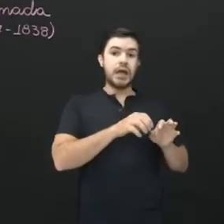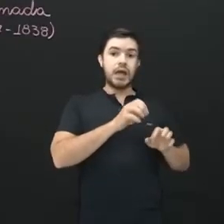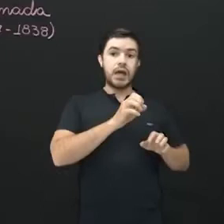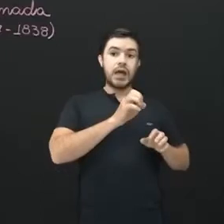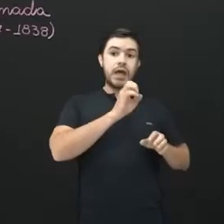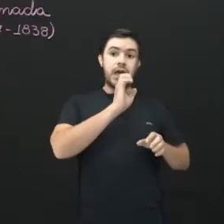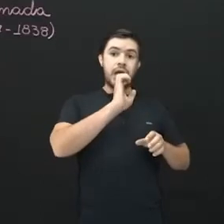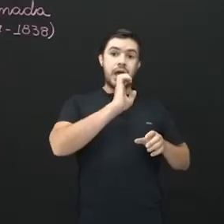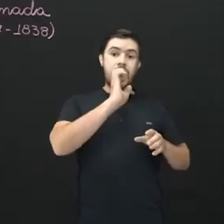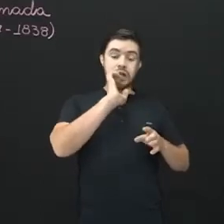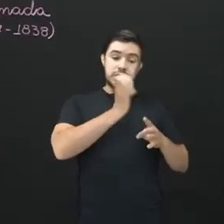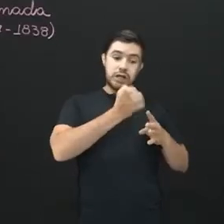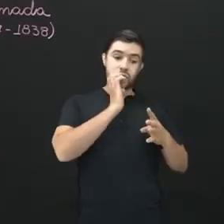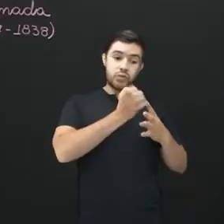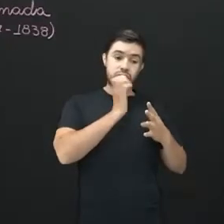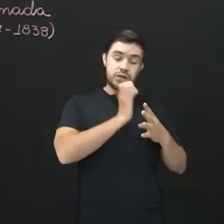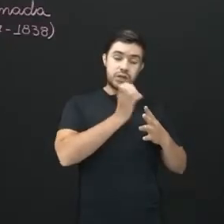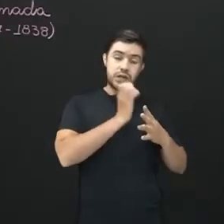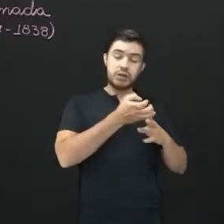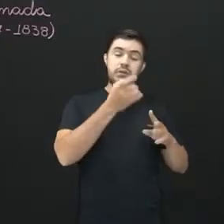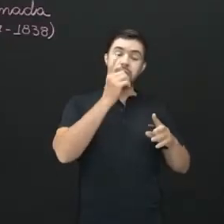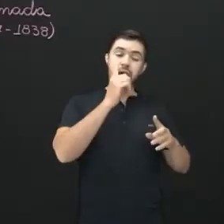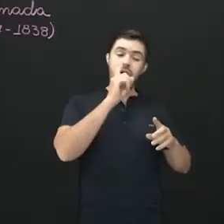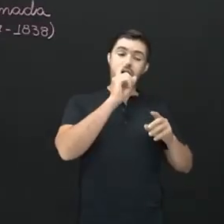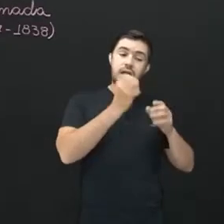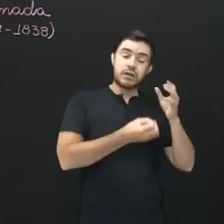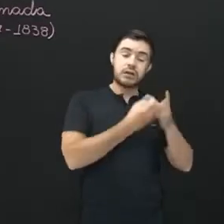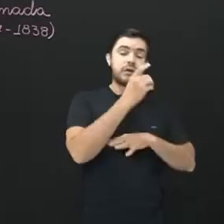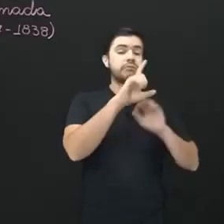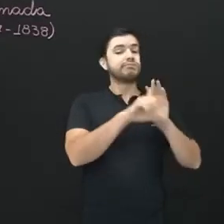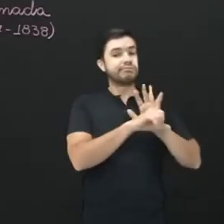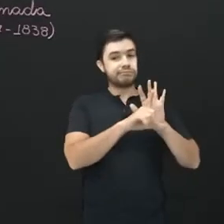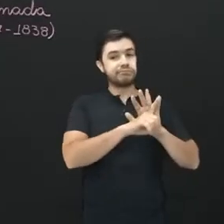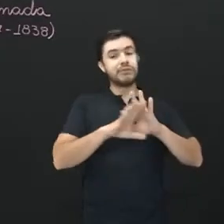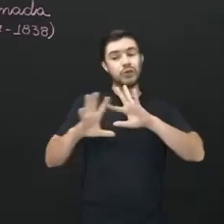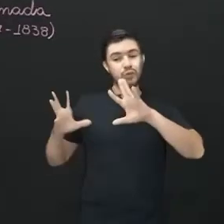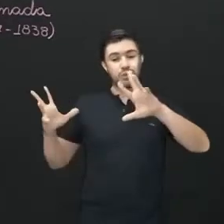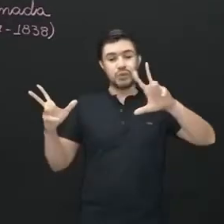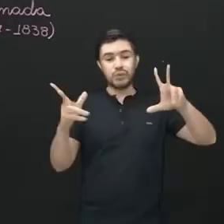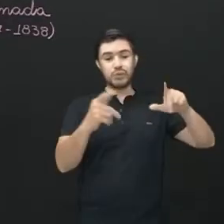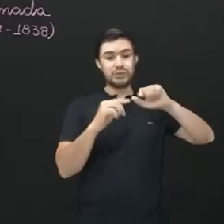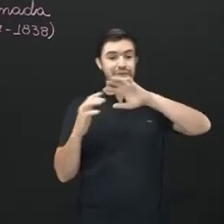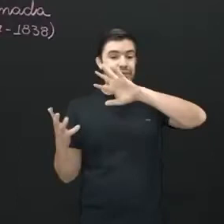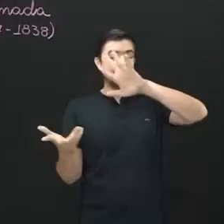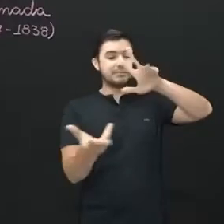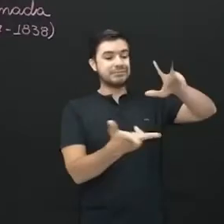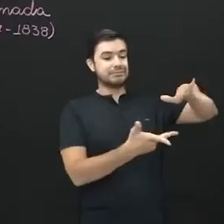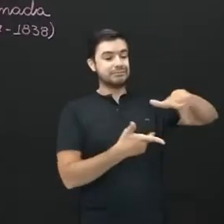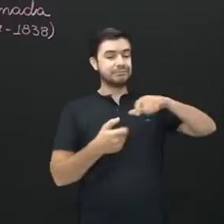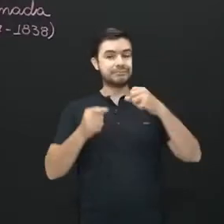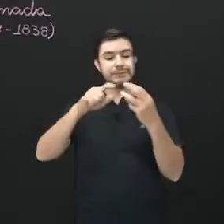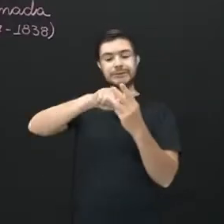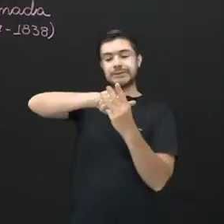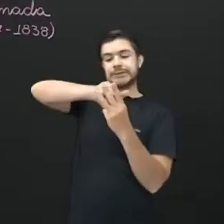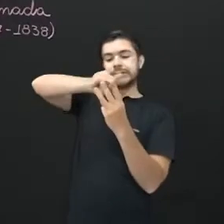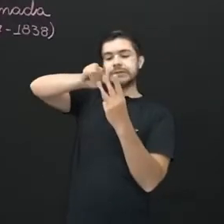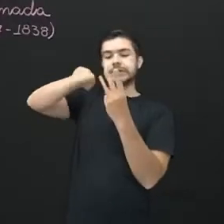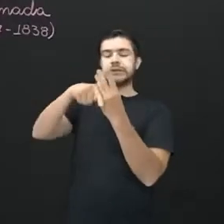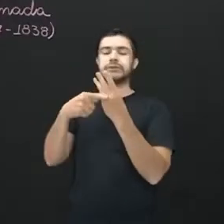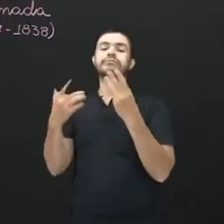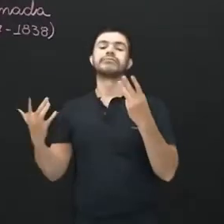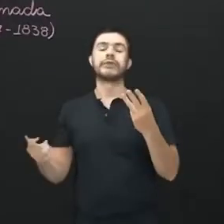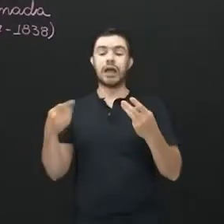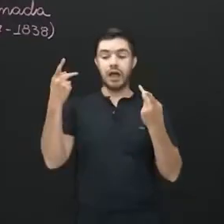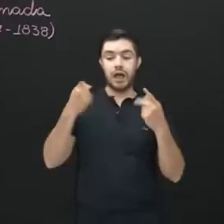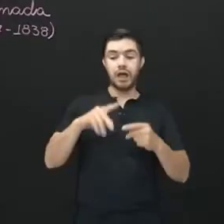significaria julgar se as pessoas estão cumprindo as leis. E isso o mundo inteiro estava se transformando dessa forma, em 3 poderes. No